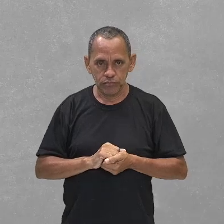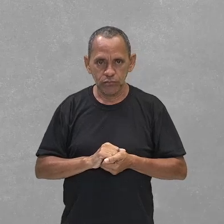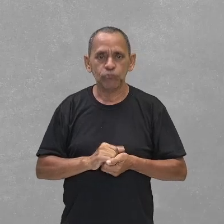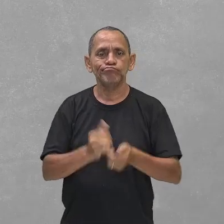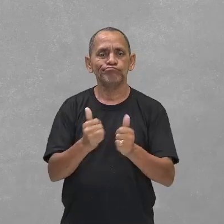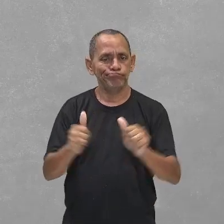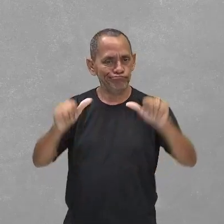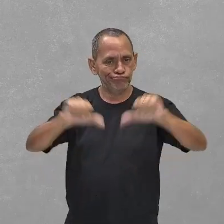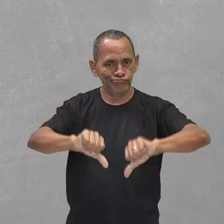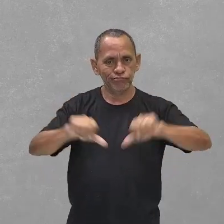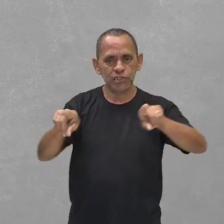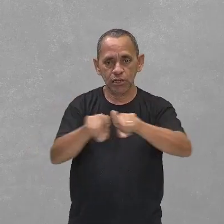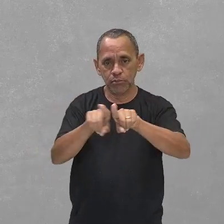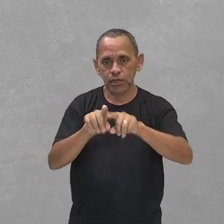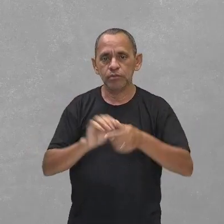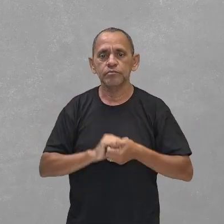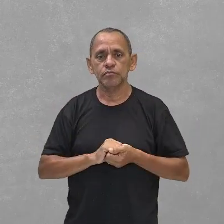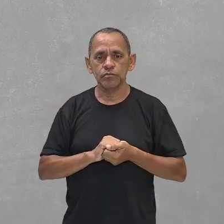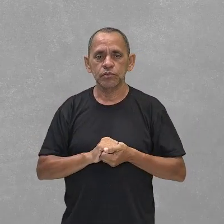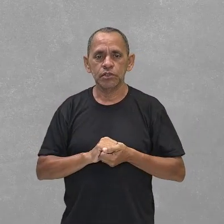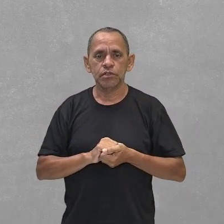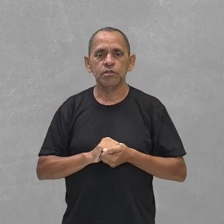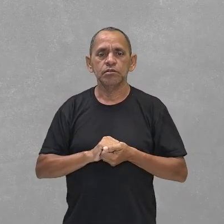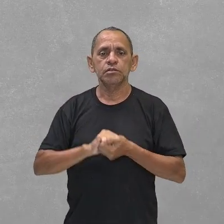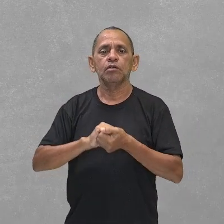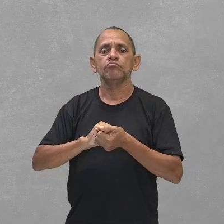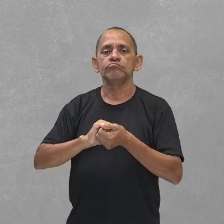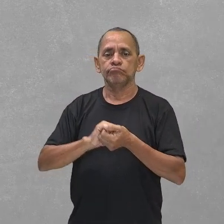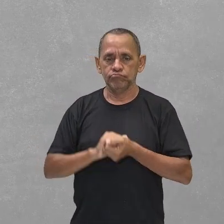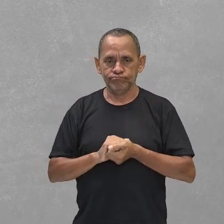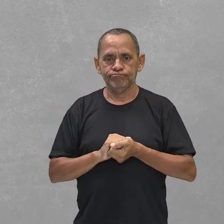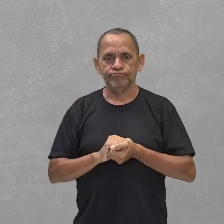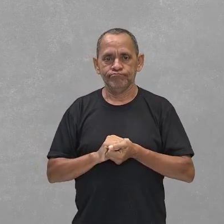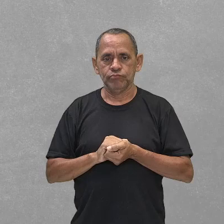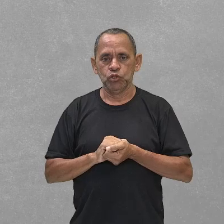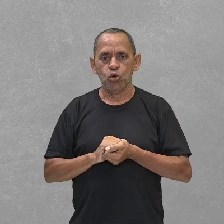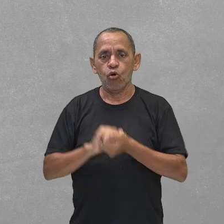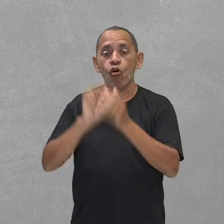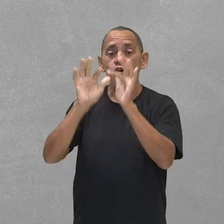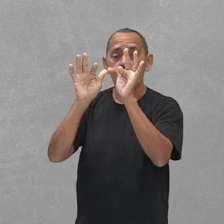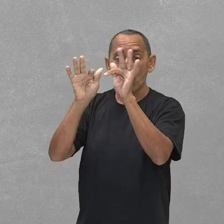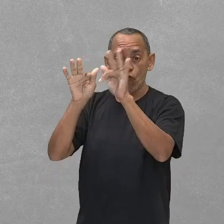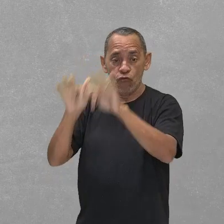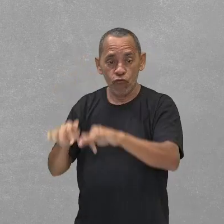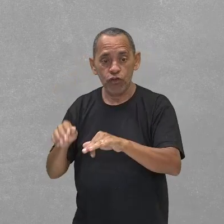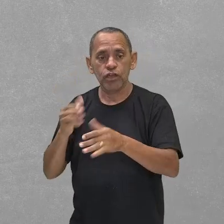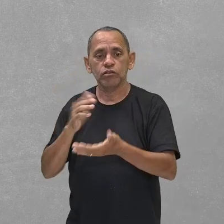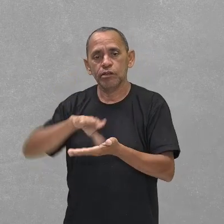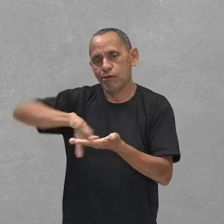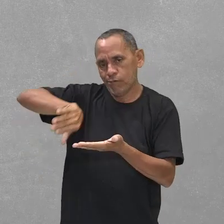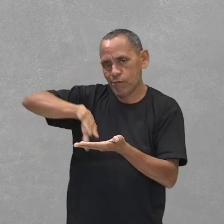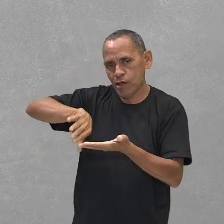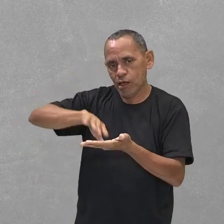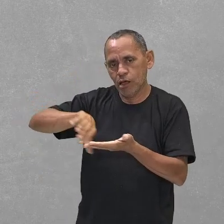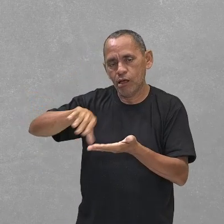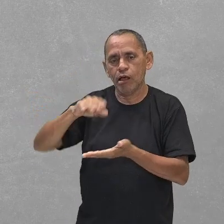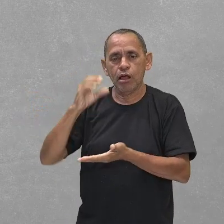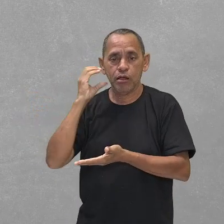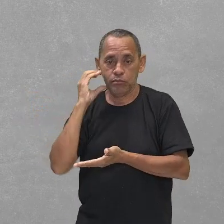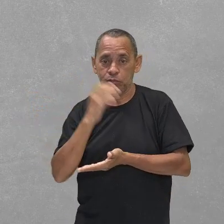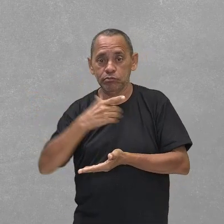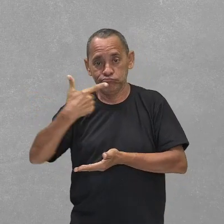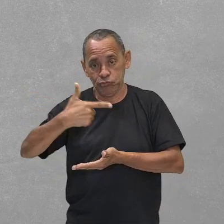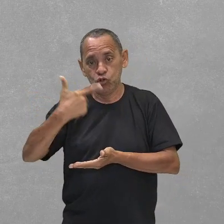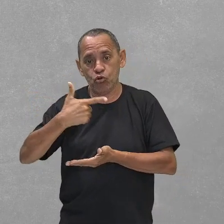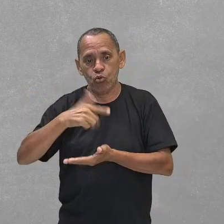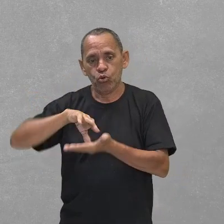aí do imperador. Olha que fofinho, né? Então, Pedro estás deposto. E é exatamente isso que acontece,